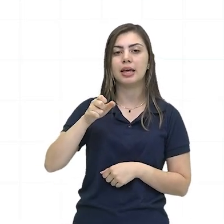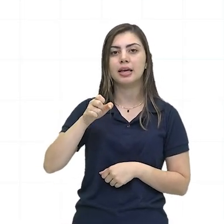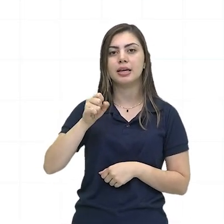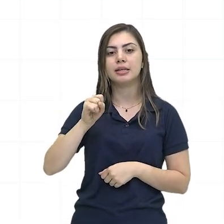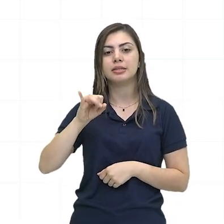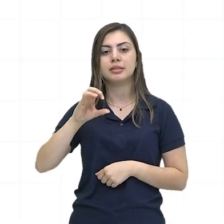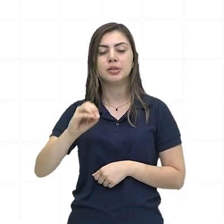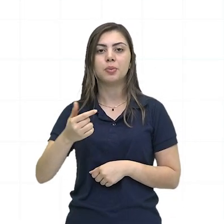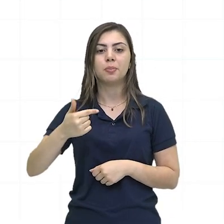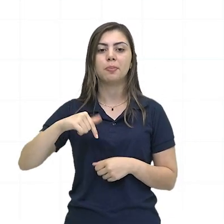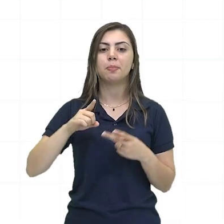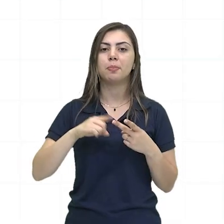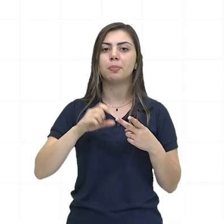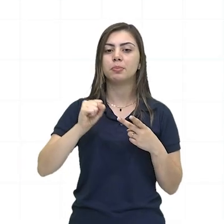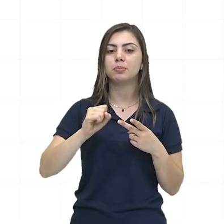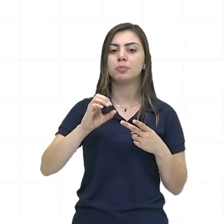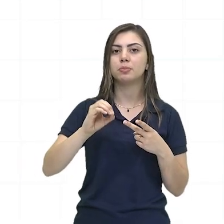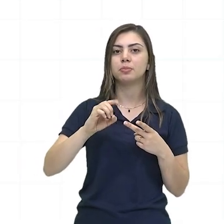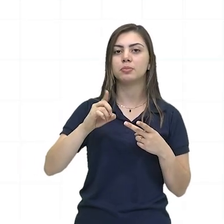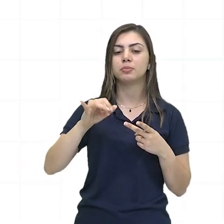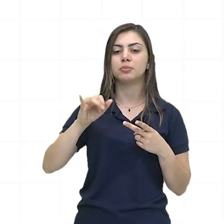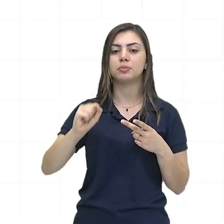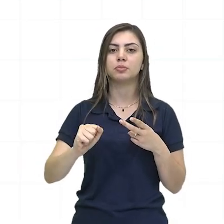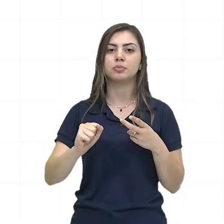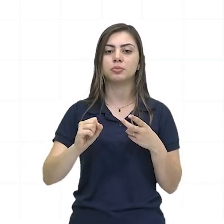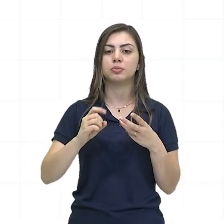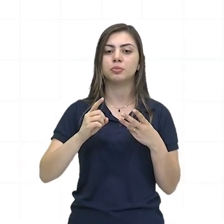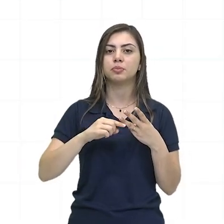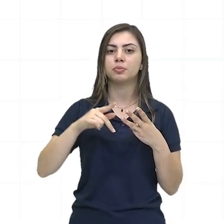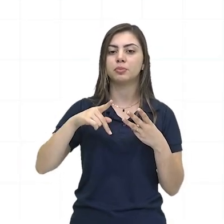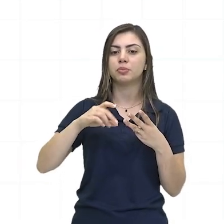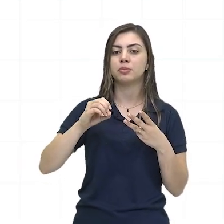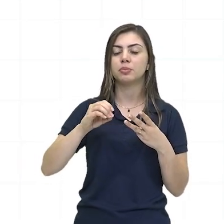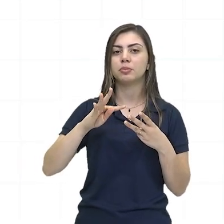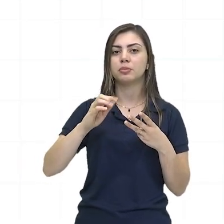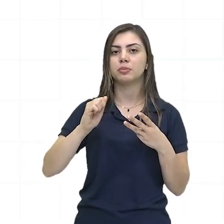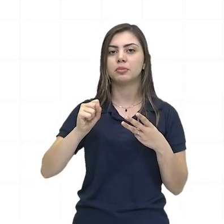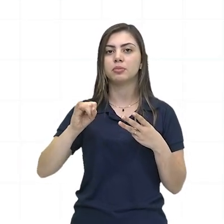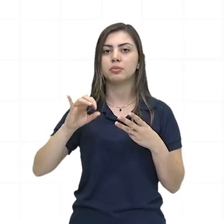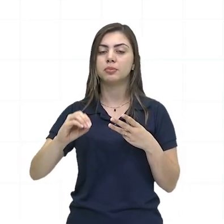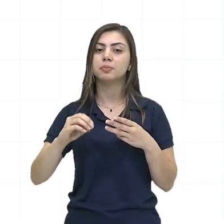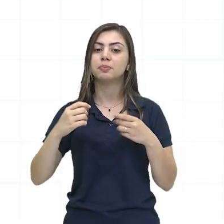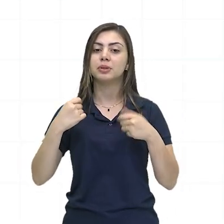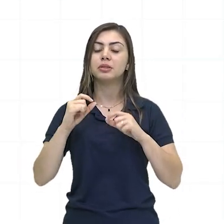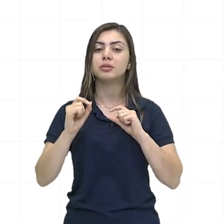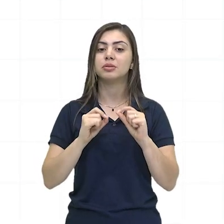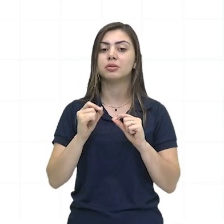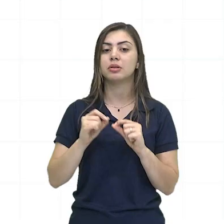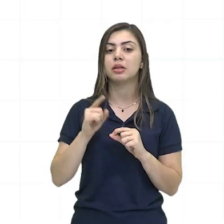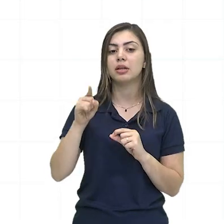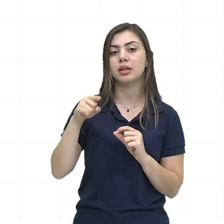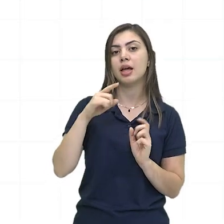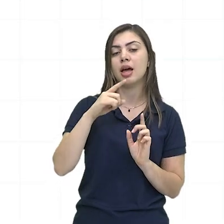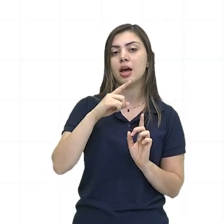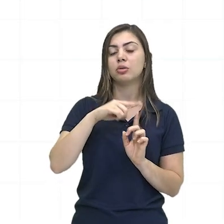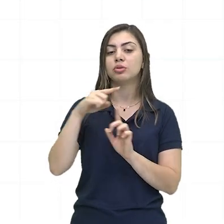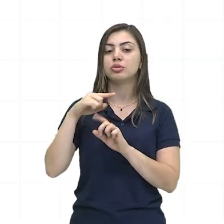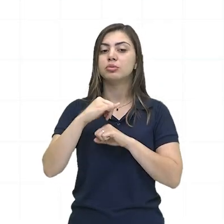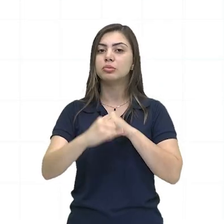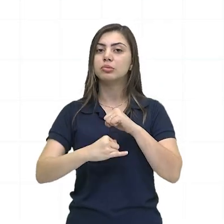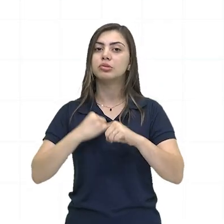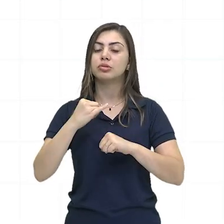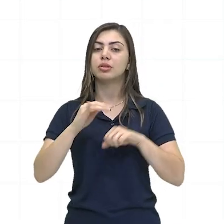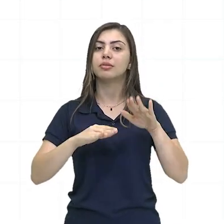óssea. Daí a necessidade da gente fazer, quando necessário, a reposição, né, desses cristais e desses